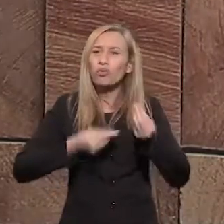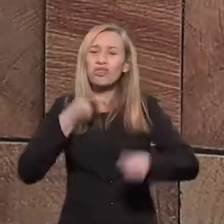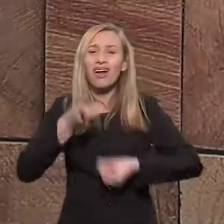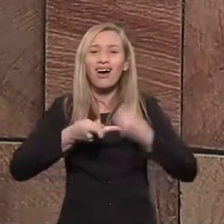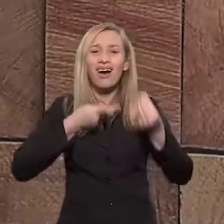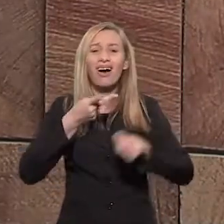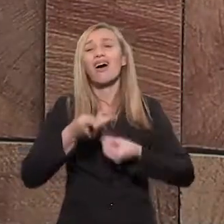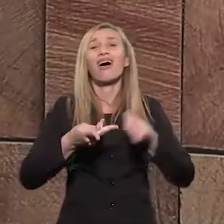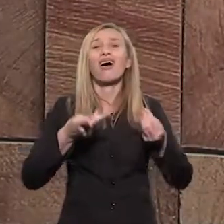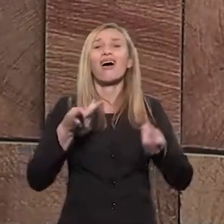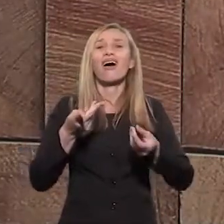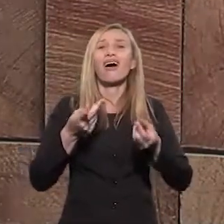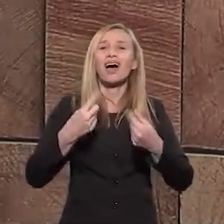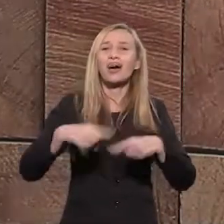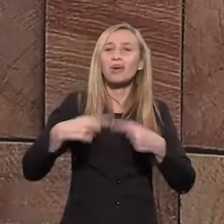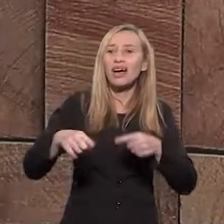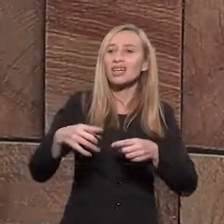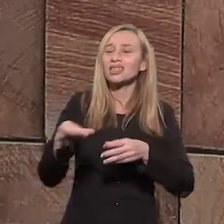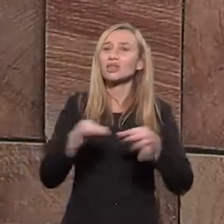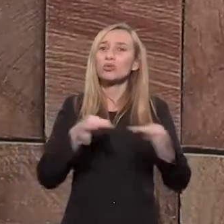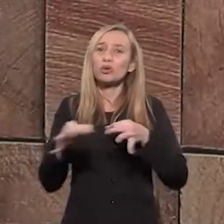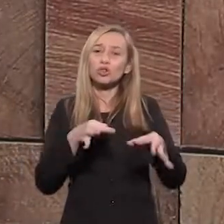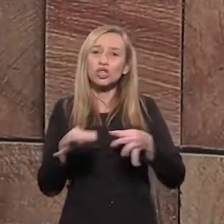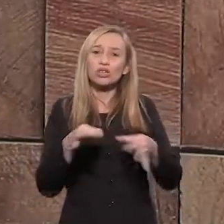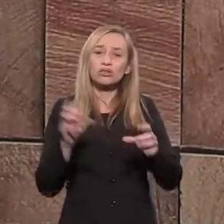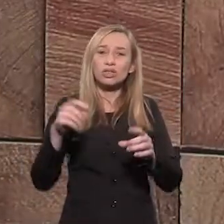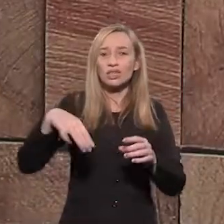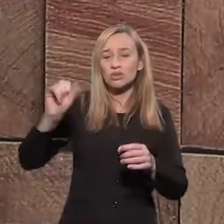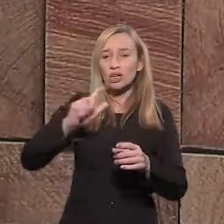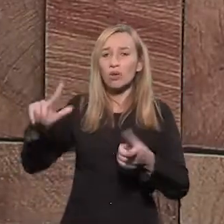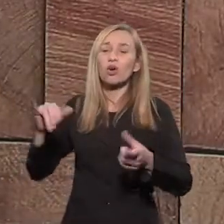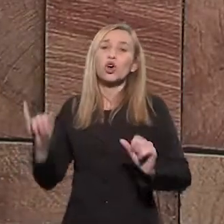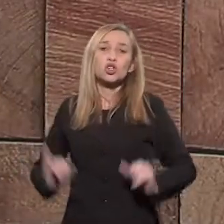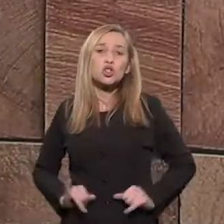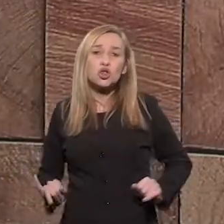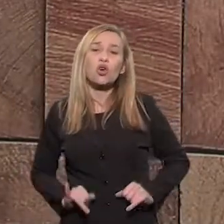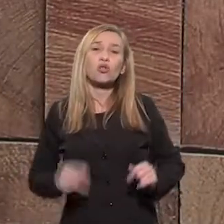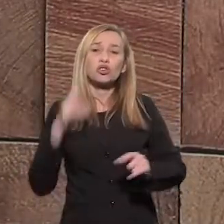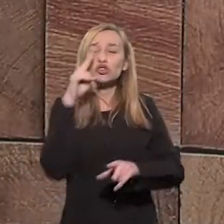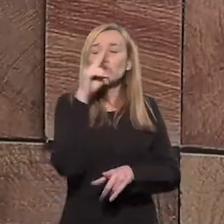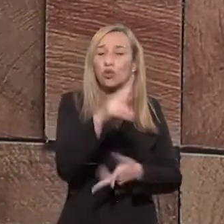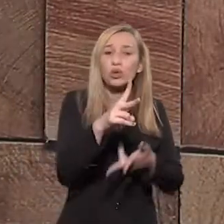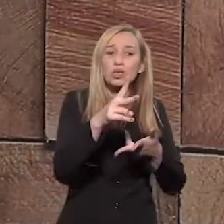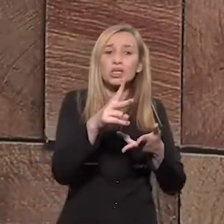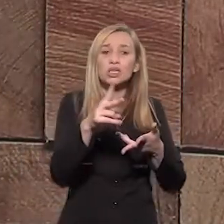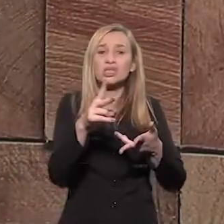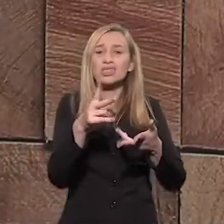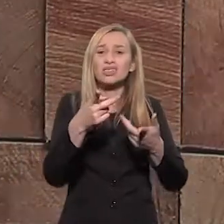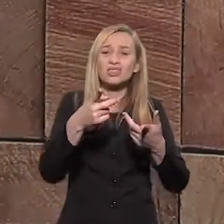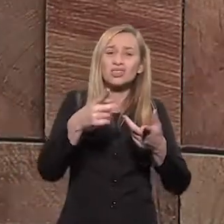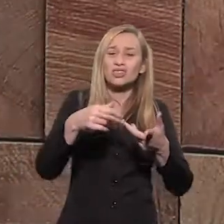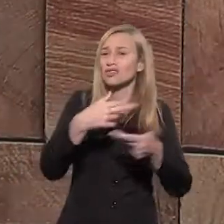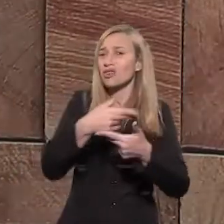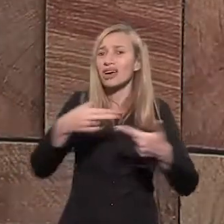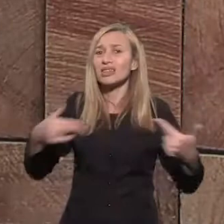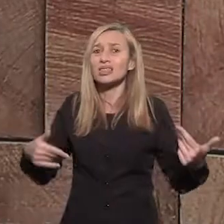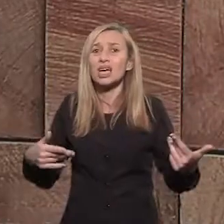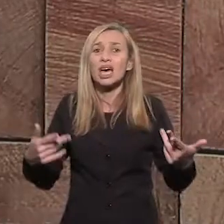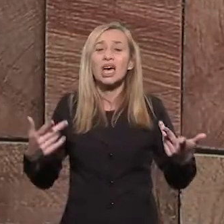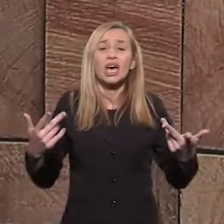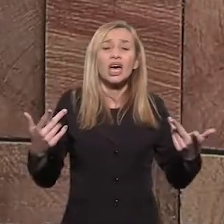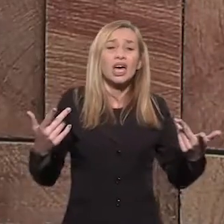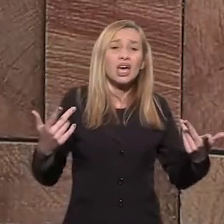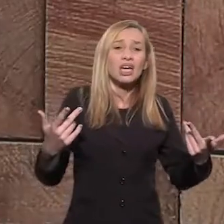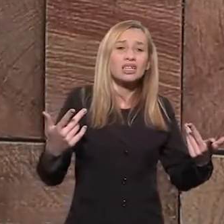como é que eu posso dizer, a ameaça que esse projeto nacional sofre, né, de forças adversas a